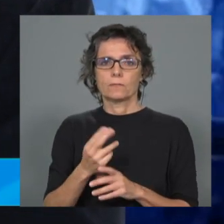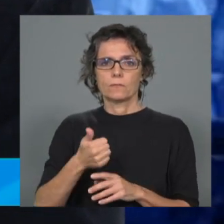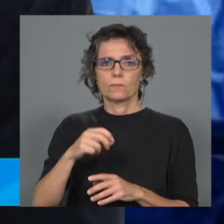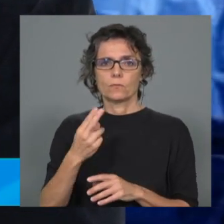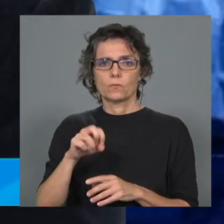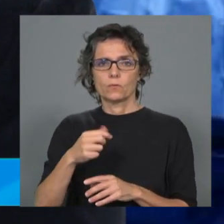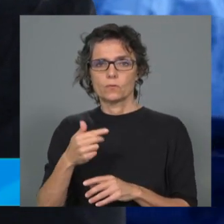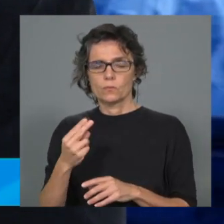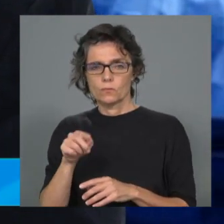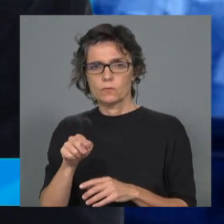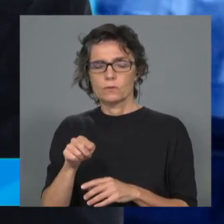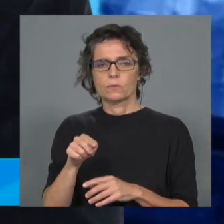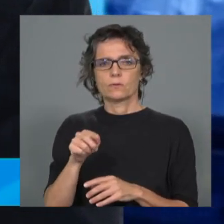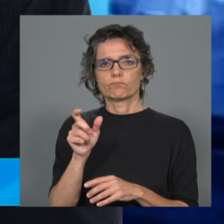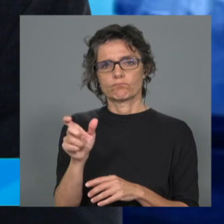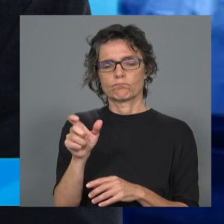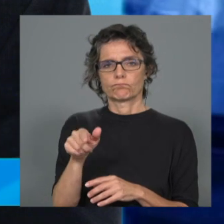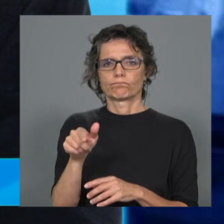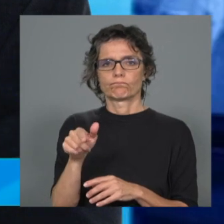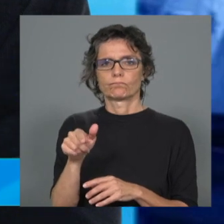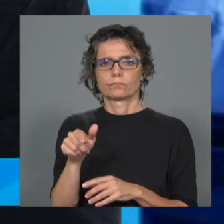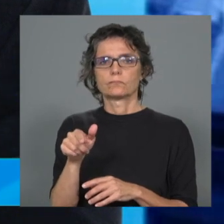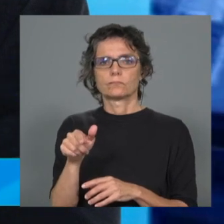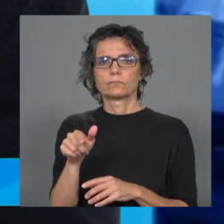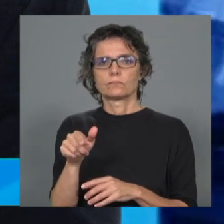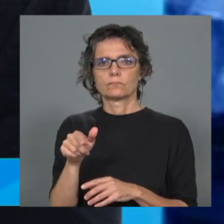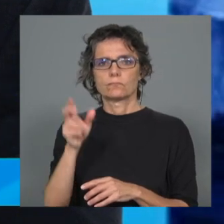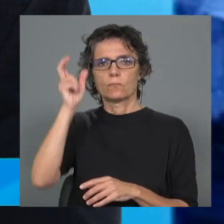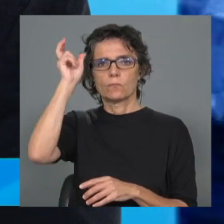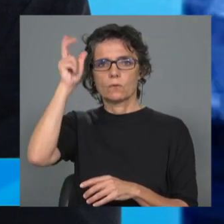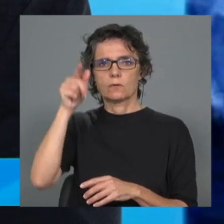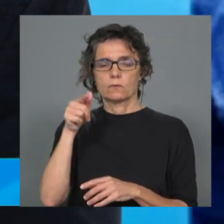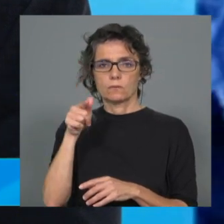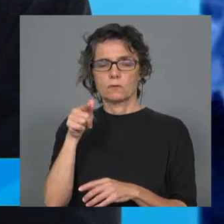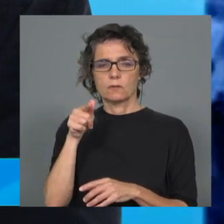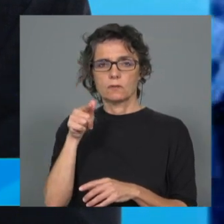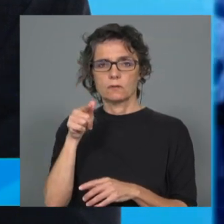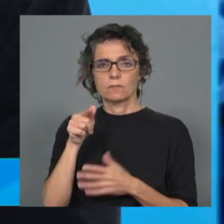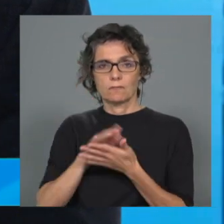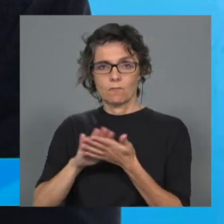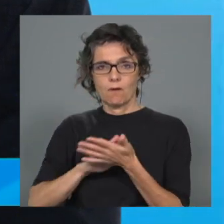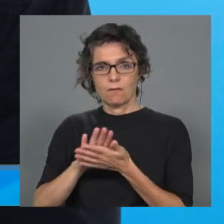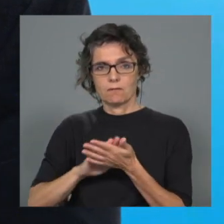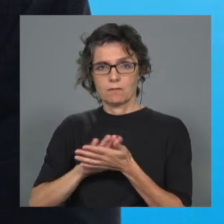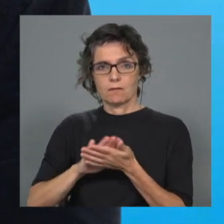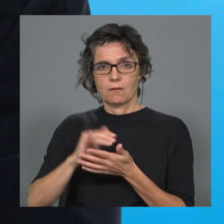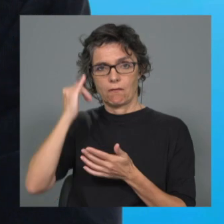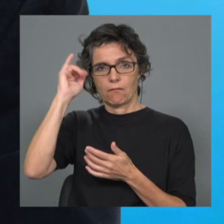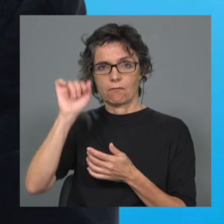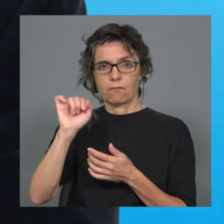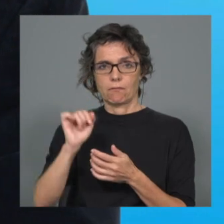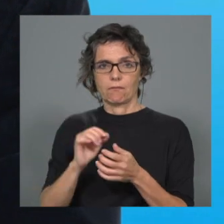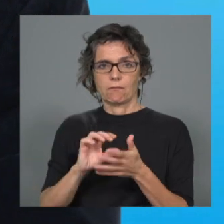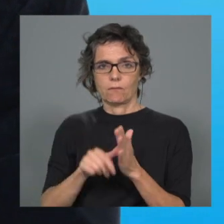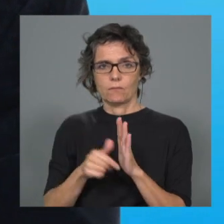palavra, Ubuntu, que é o conceito que está, a chave que está por trás da ideia e do projeto, que é